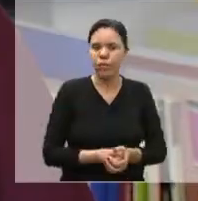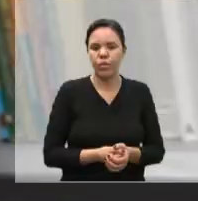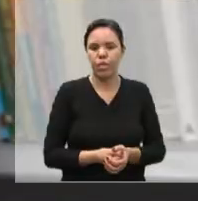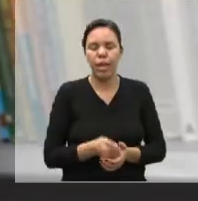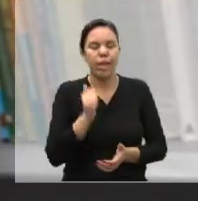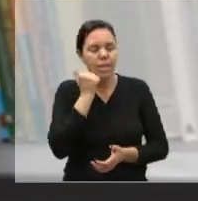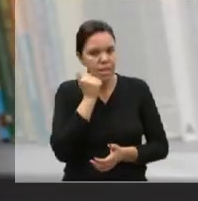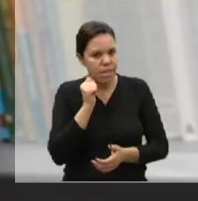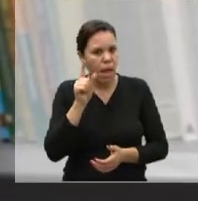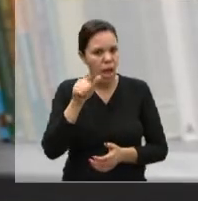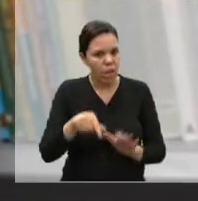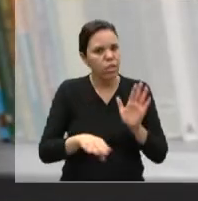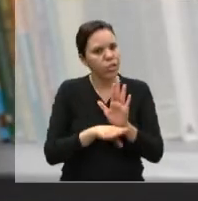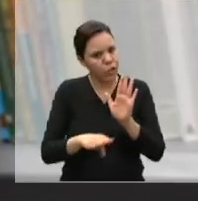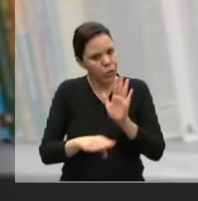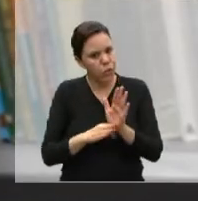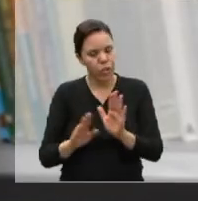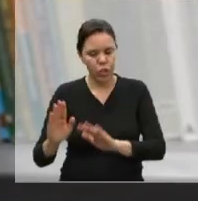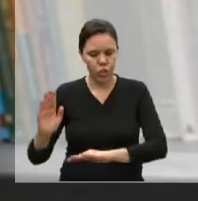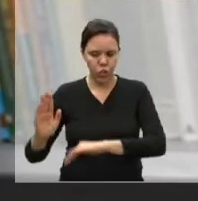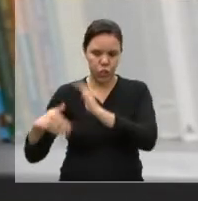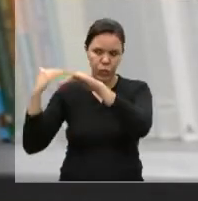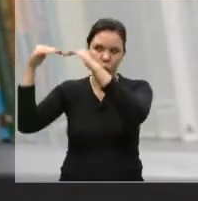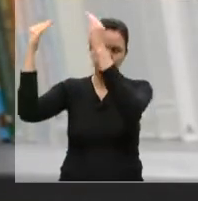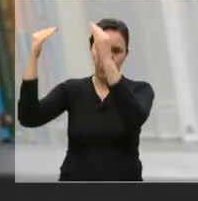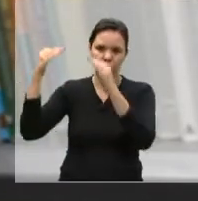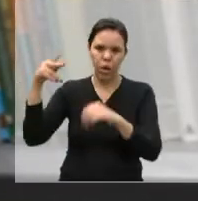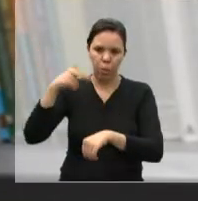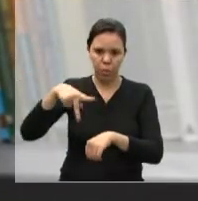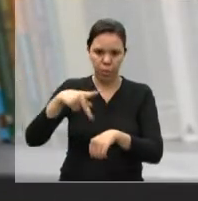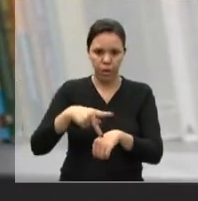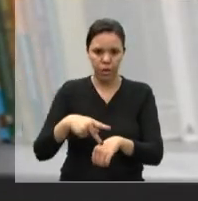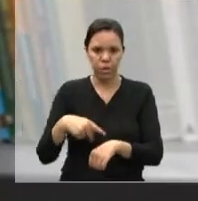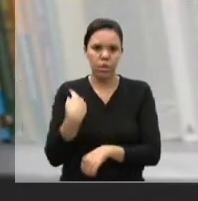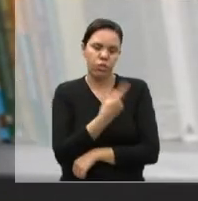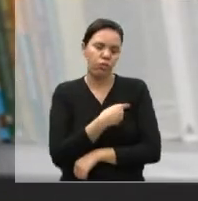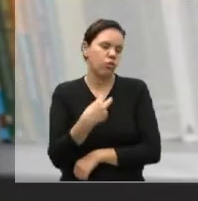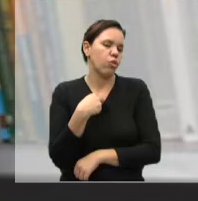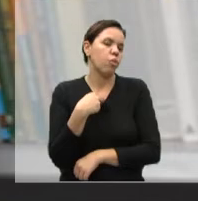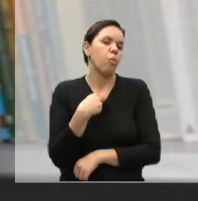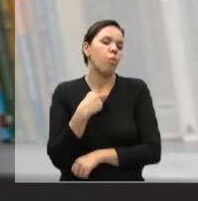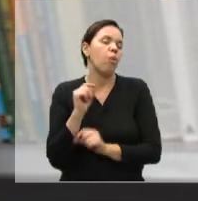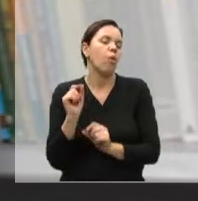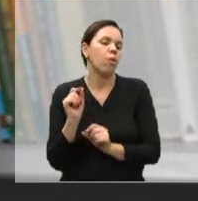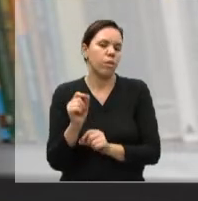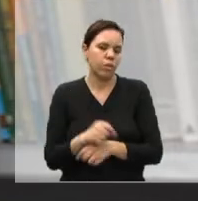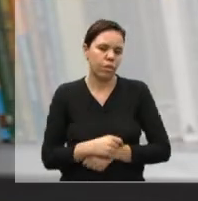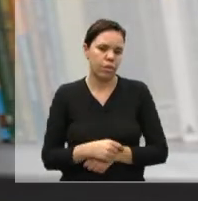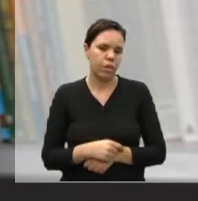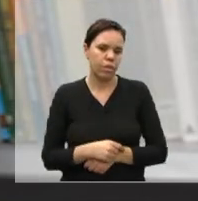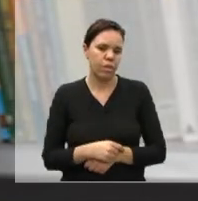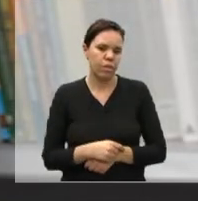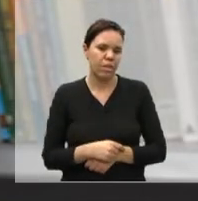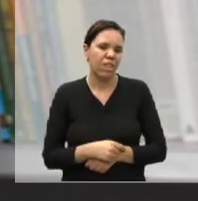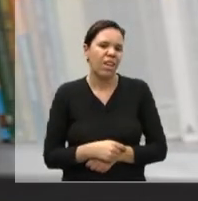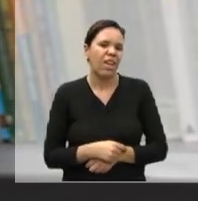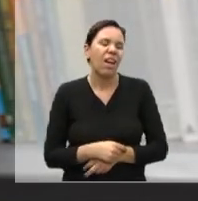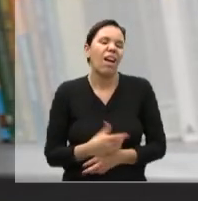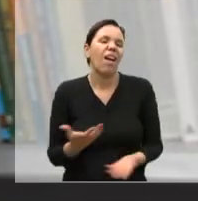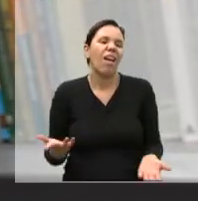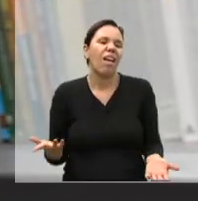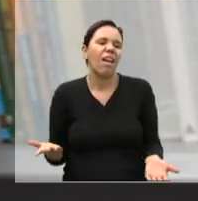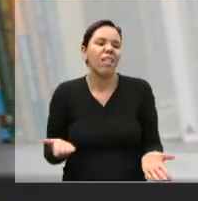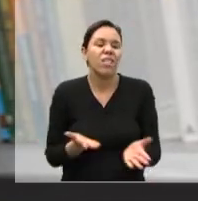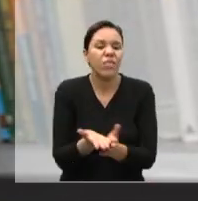pode desestimular, né? Não deixar de... Você falou do estímulo, né? É importante também que a